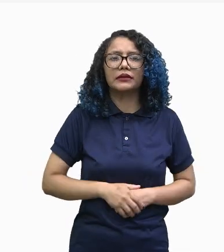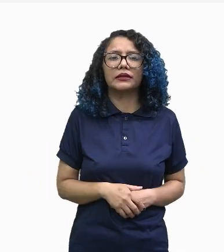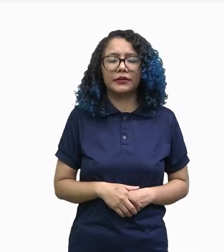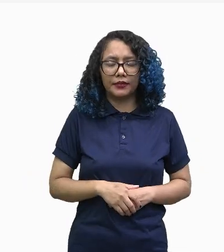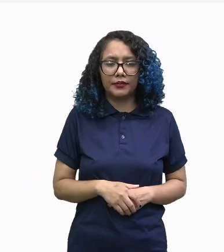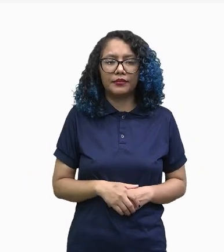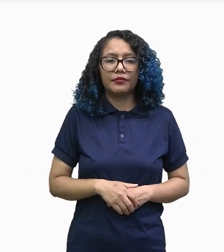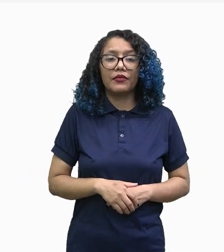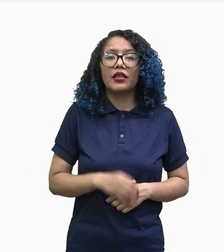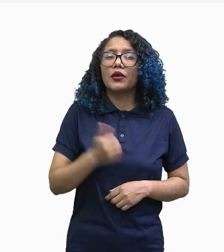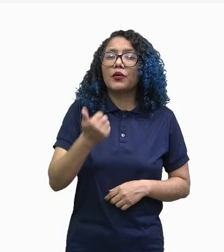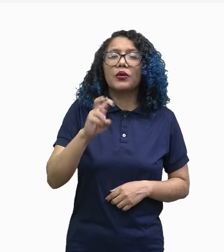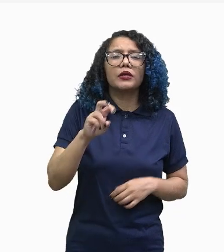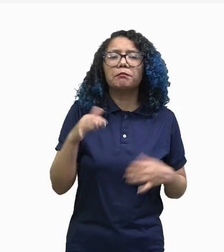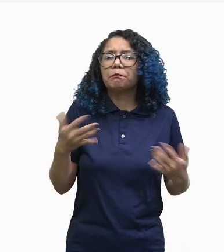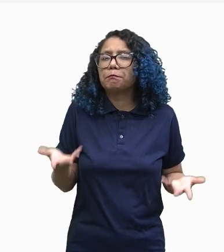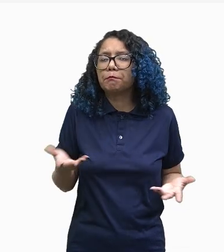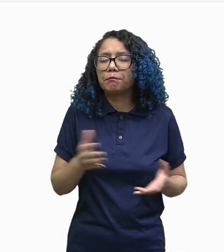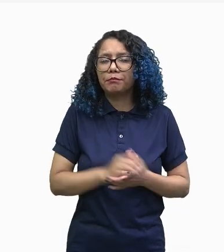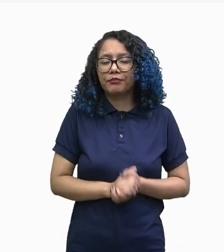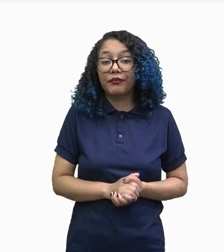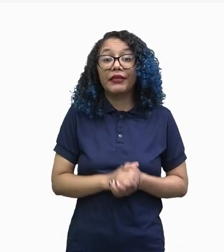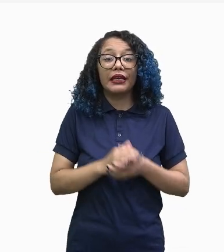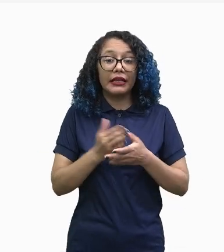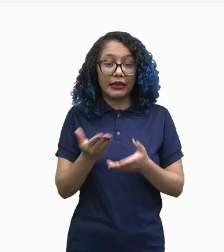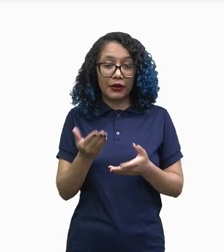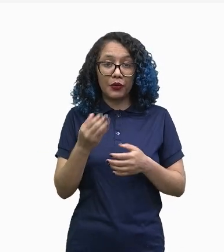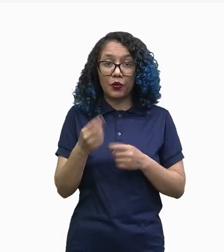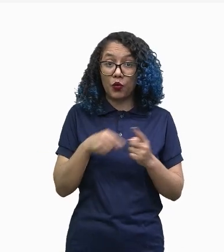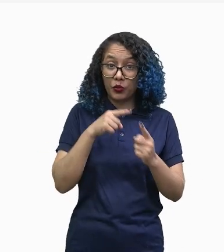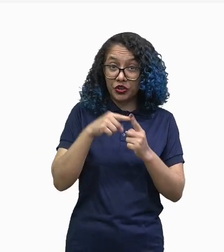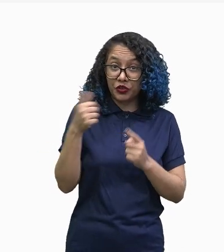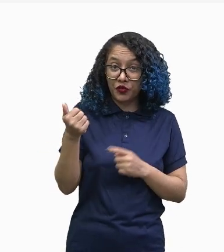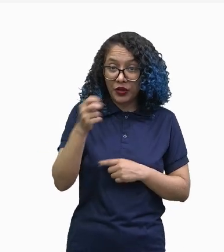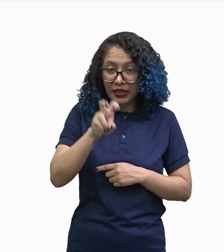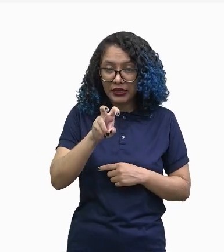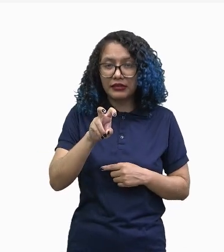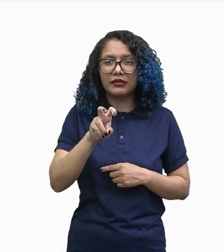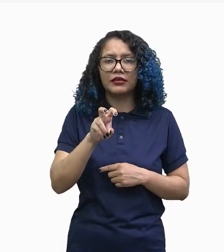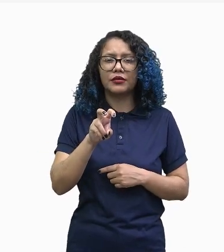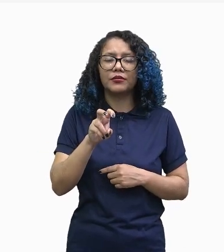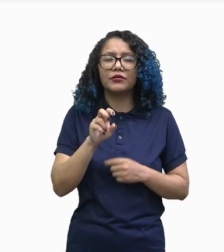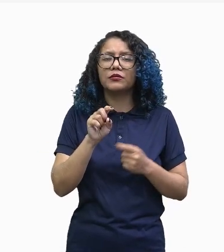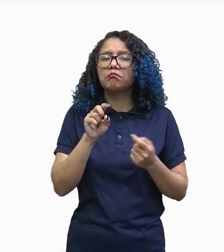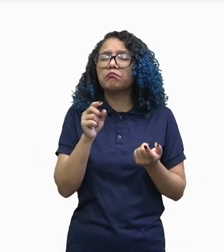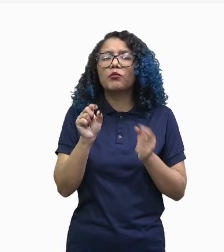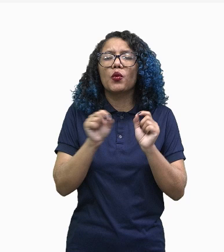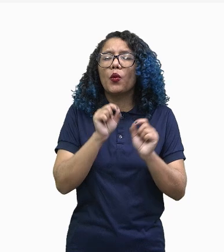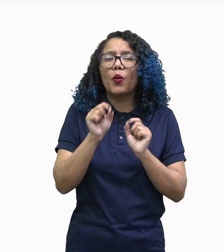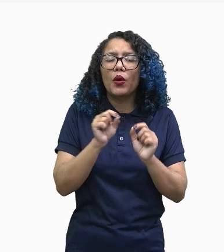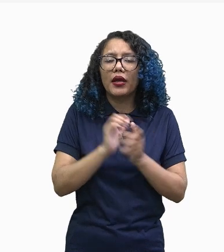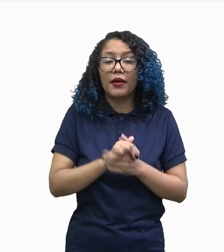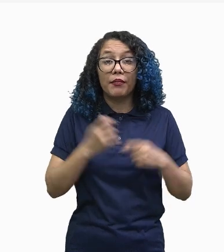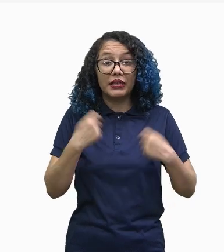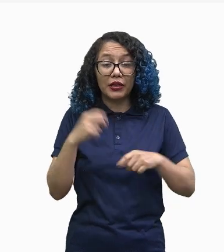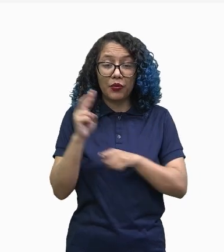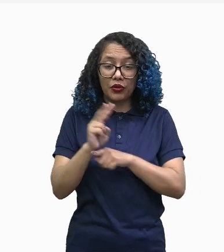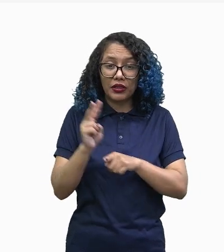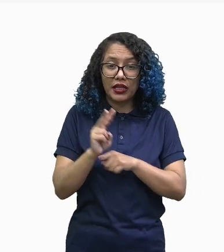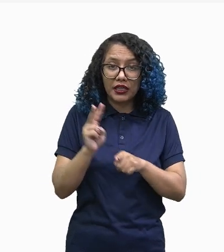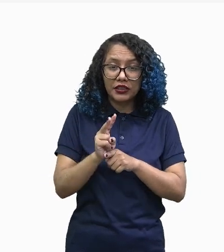o objetivo 15, né, da ODS, ele diz o seguinte, ó, tem que proteger, recuperar